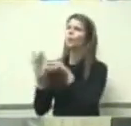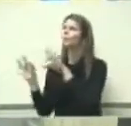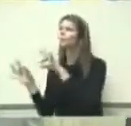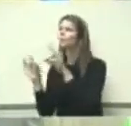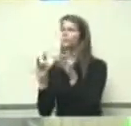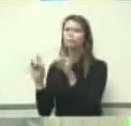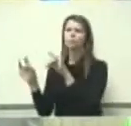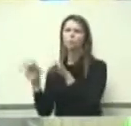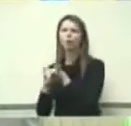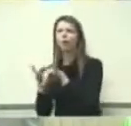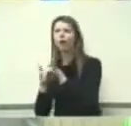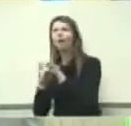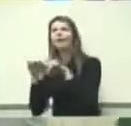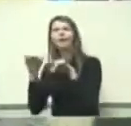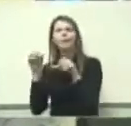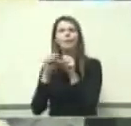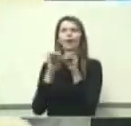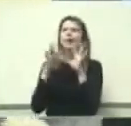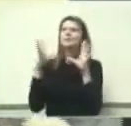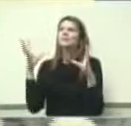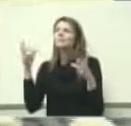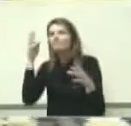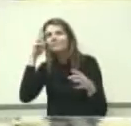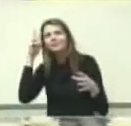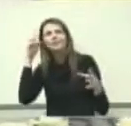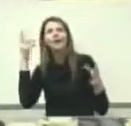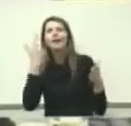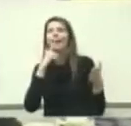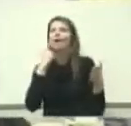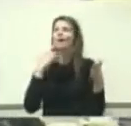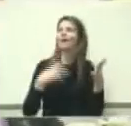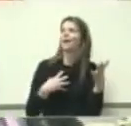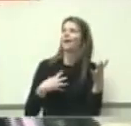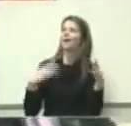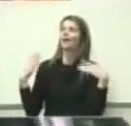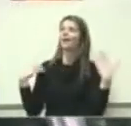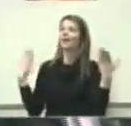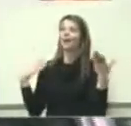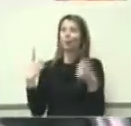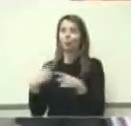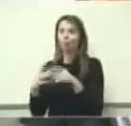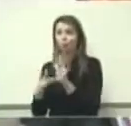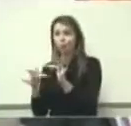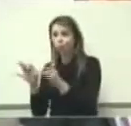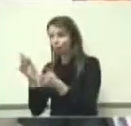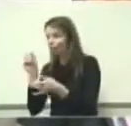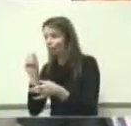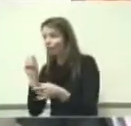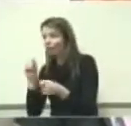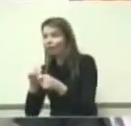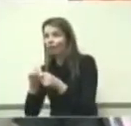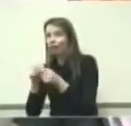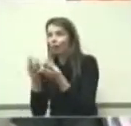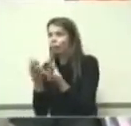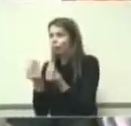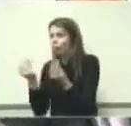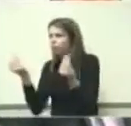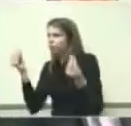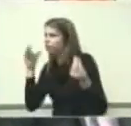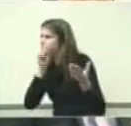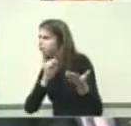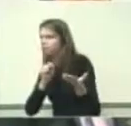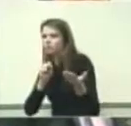sobre milagre vivendo ainda emoção e alegria do milagre da multiplicação de repente